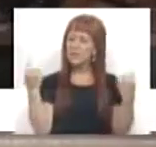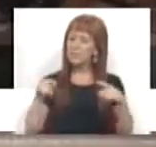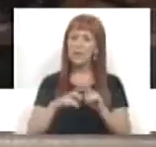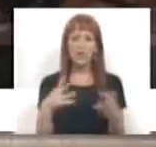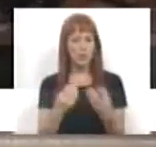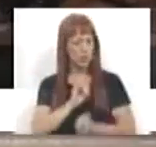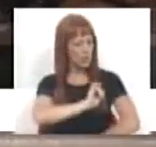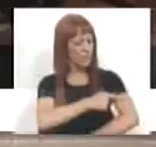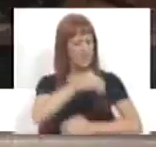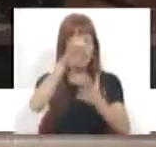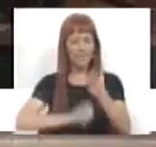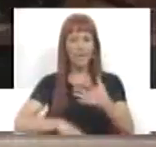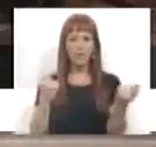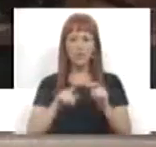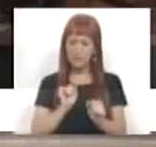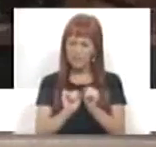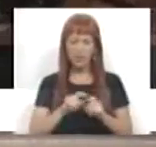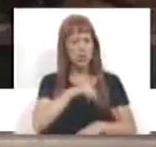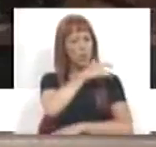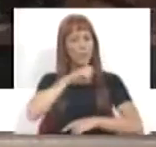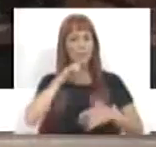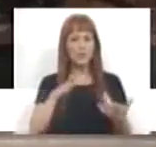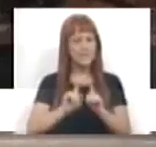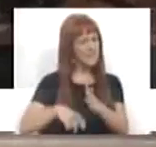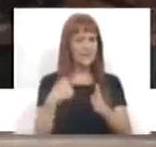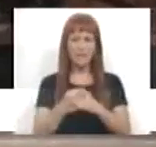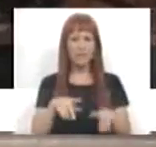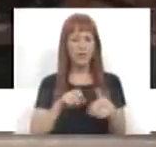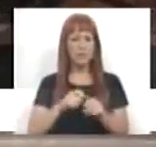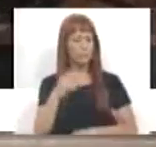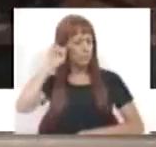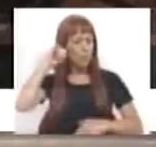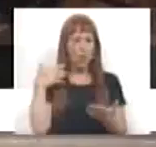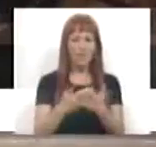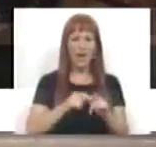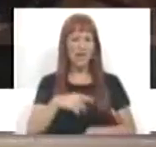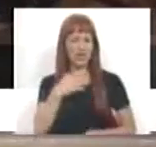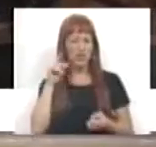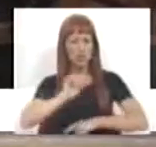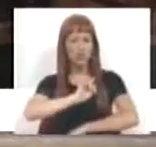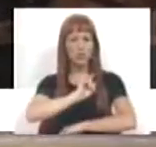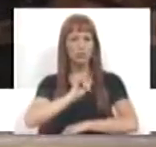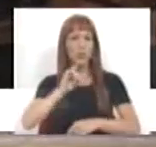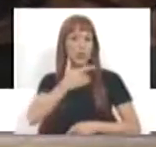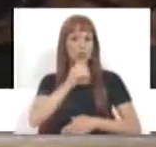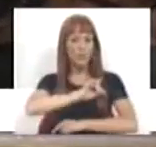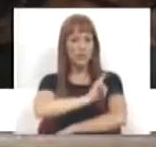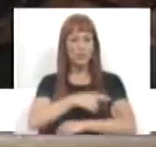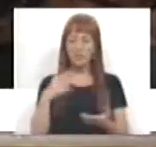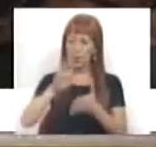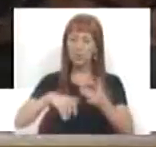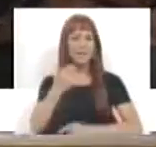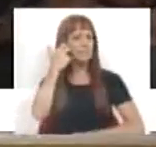tínhamos connosco a força de um texto que, nos seus compromissos, sempre haveria de perturbar os velhos poderes. Um